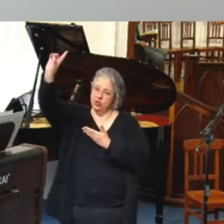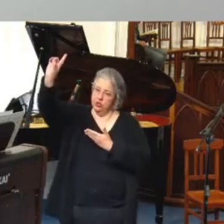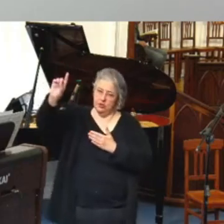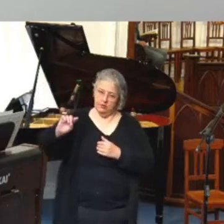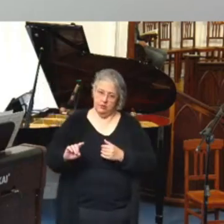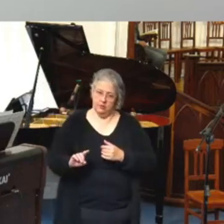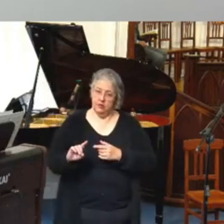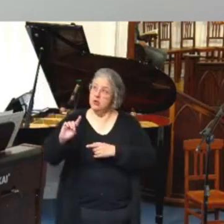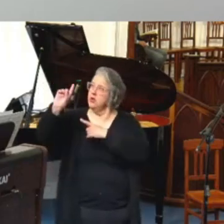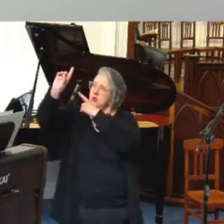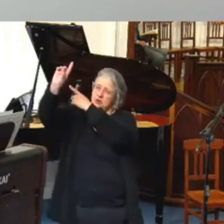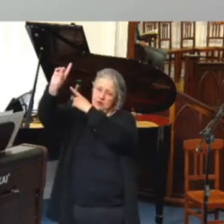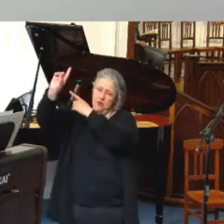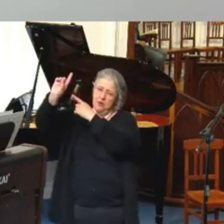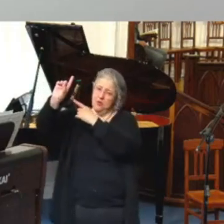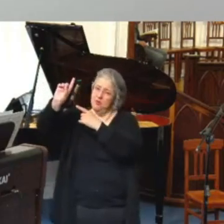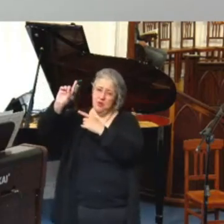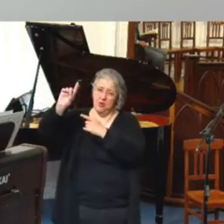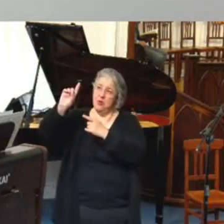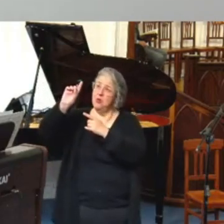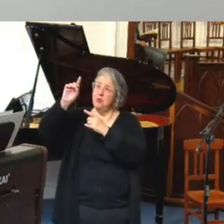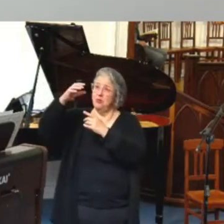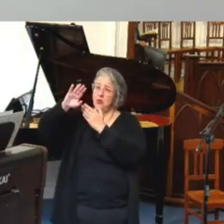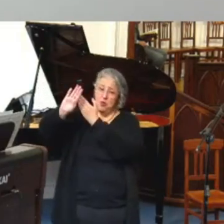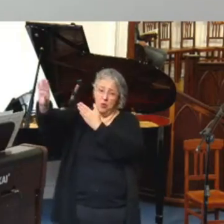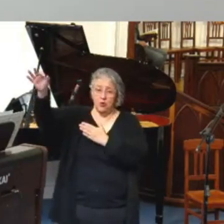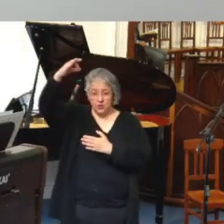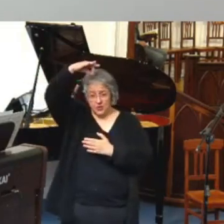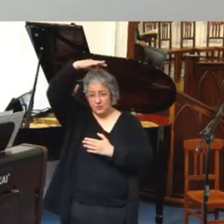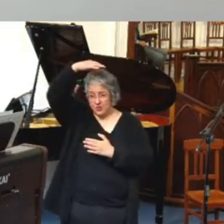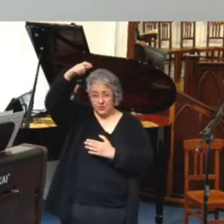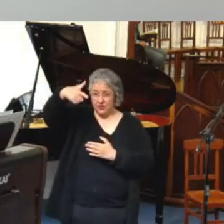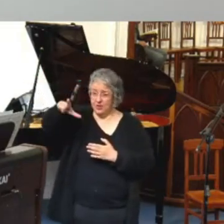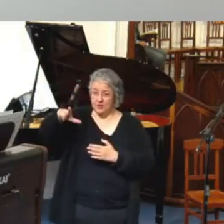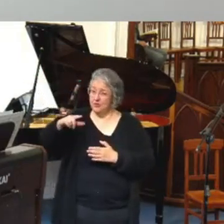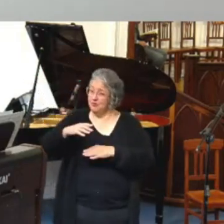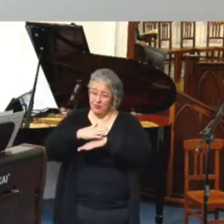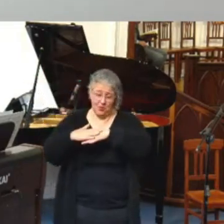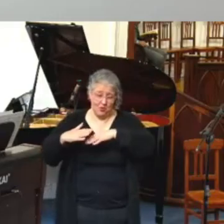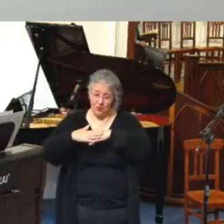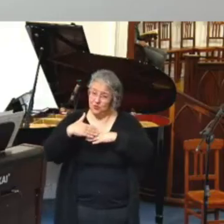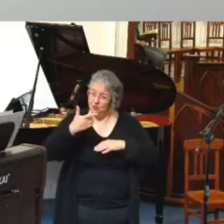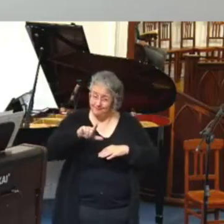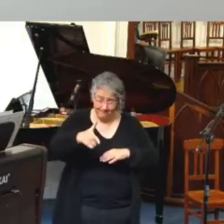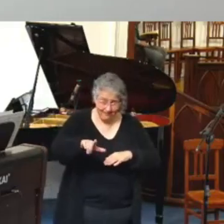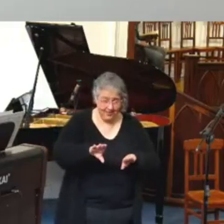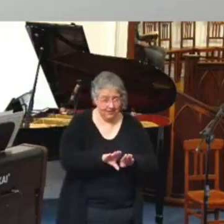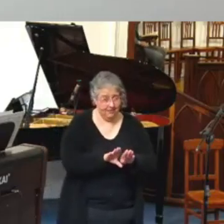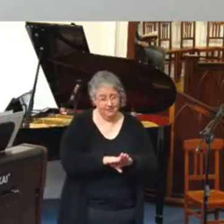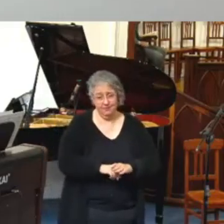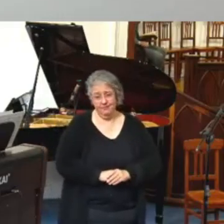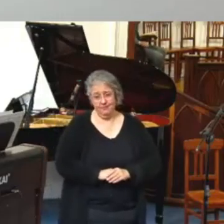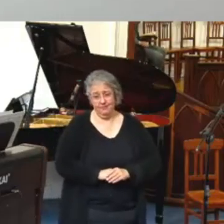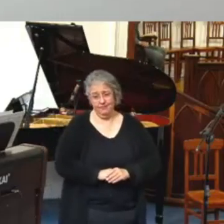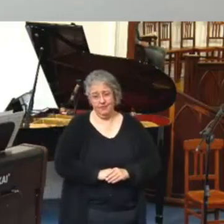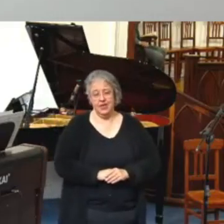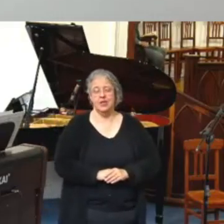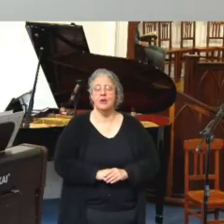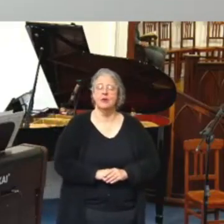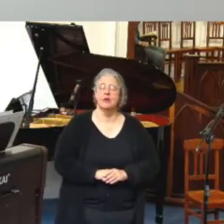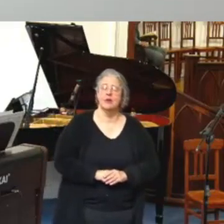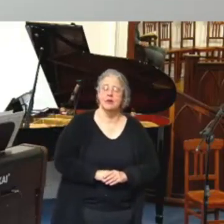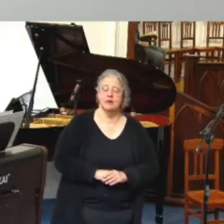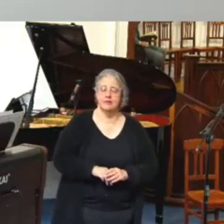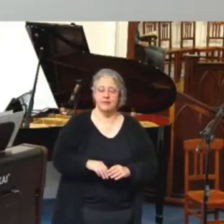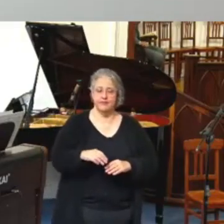não há consolo sem o Espírito Santo. Por isso, esse consolo vai chegar. E